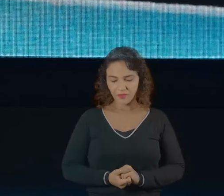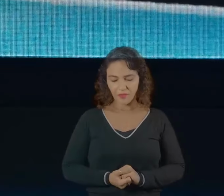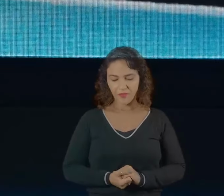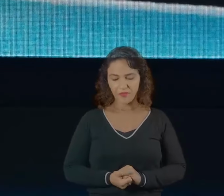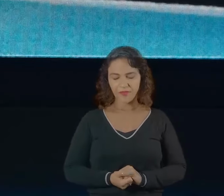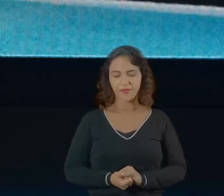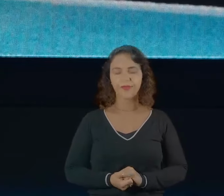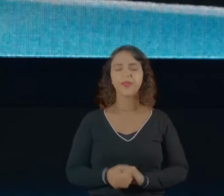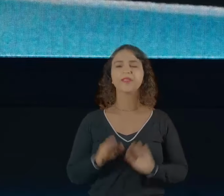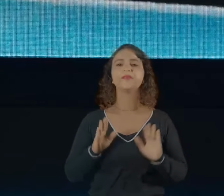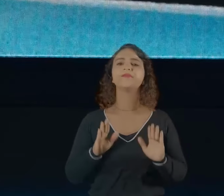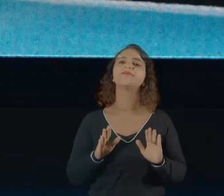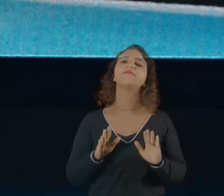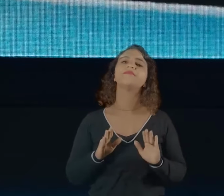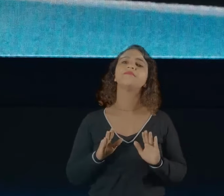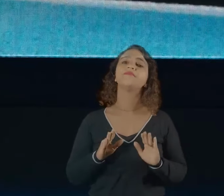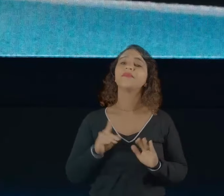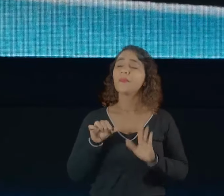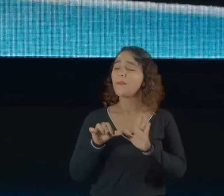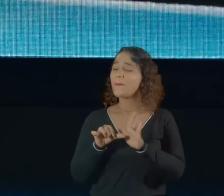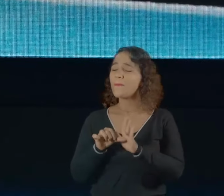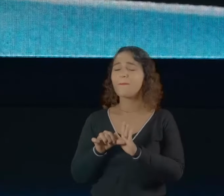A primeira vocação,